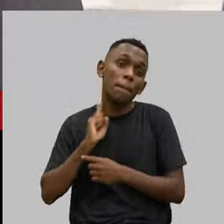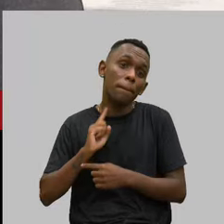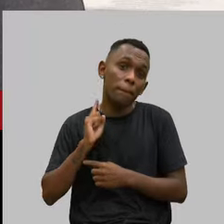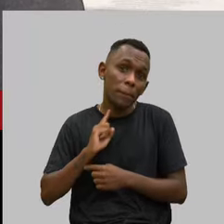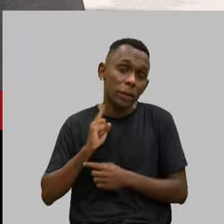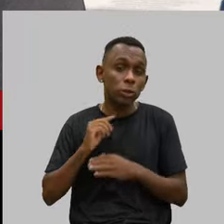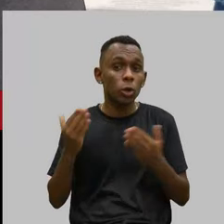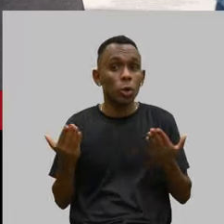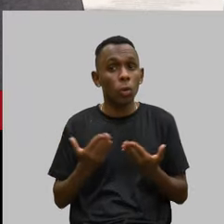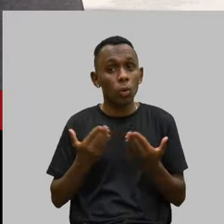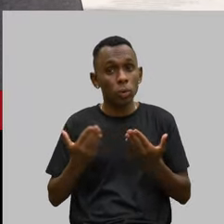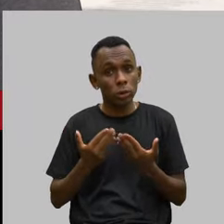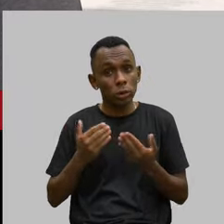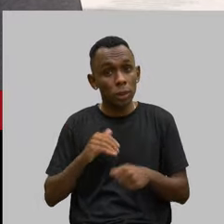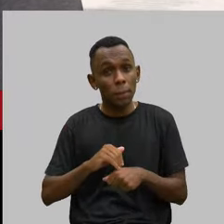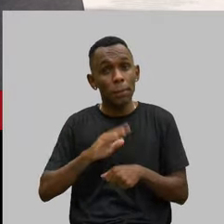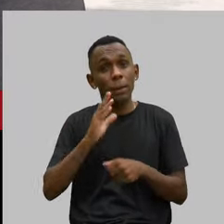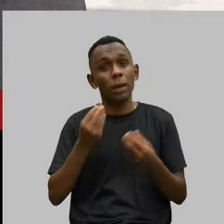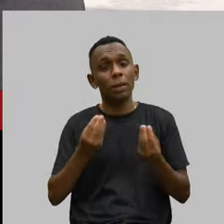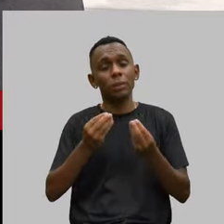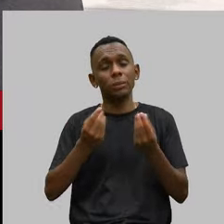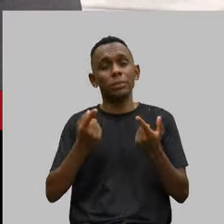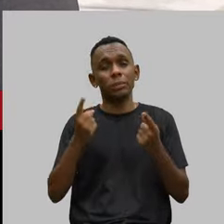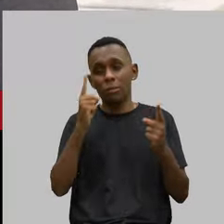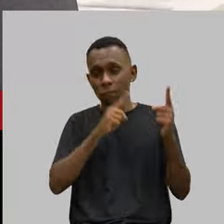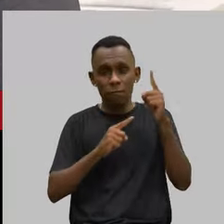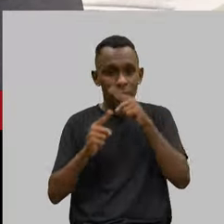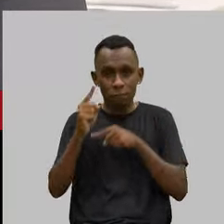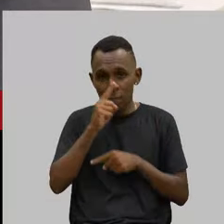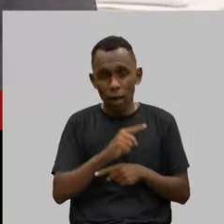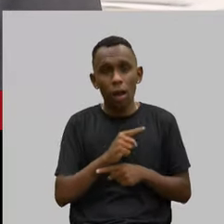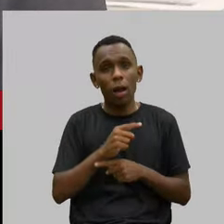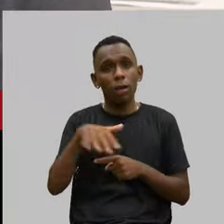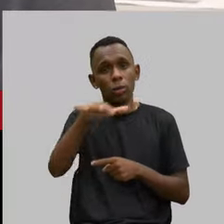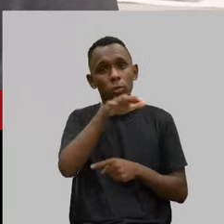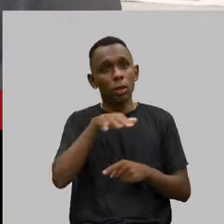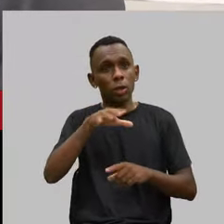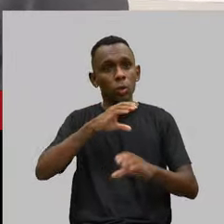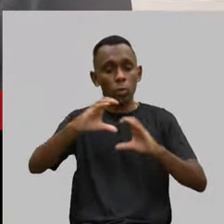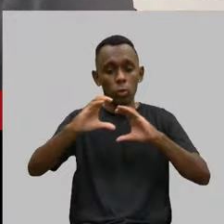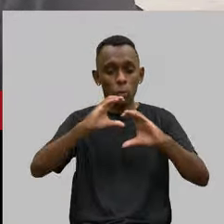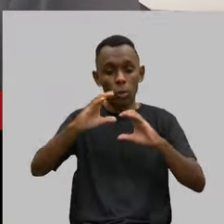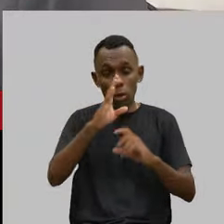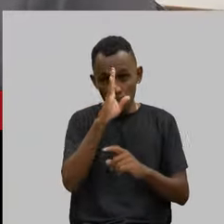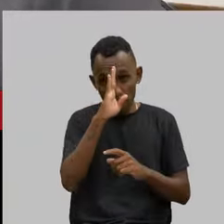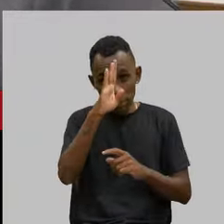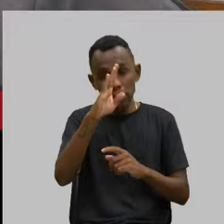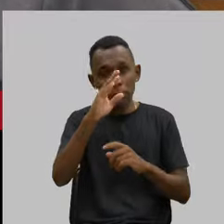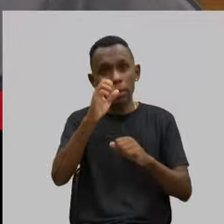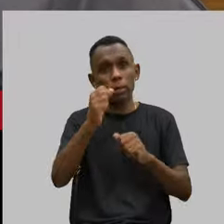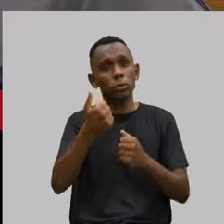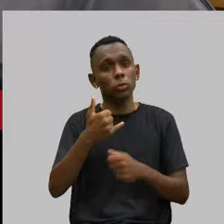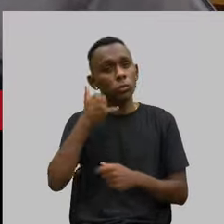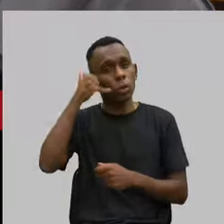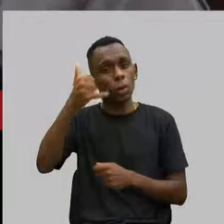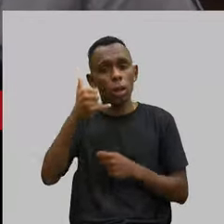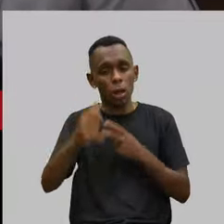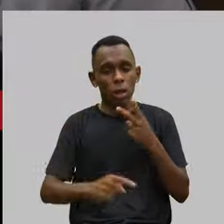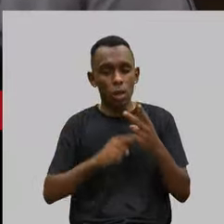é a que tem a maior deficiência no serviço de comunicação principalmente telefonia móvel